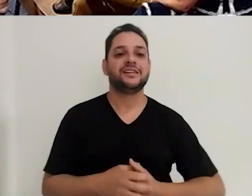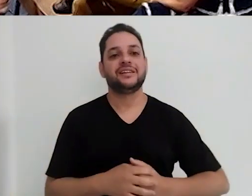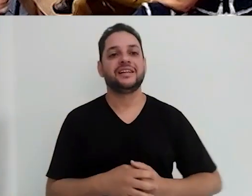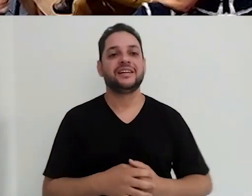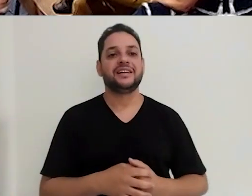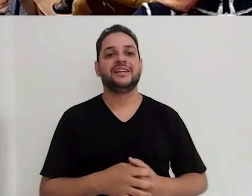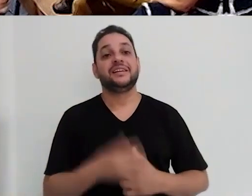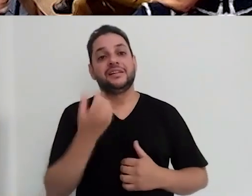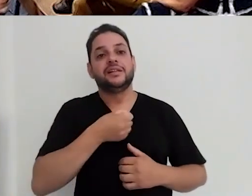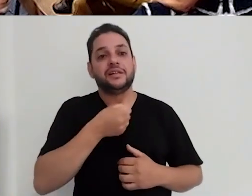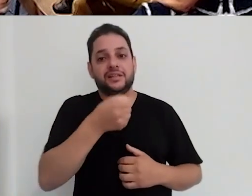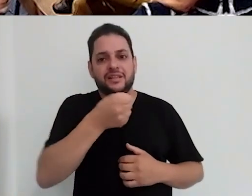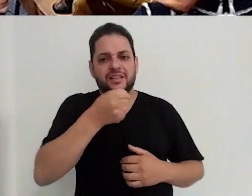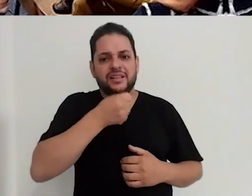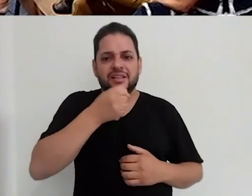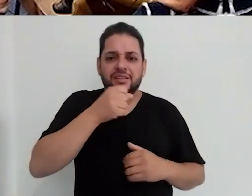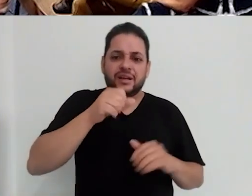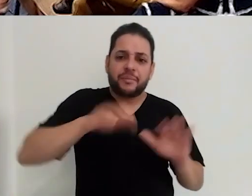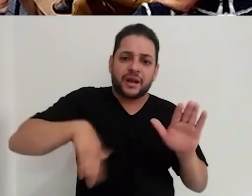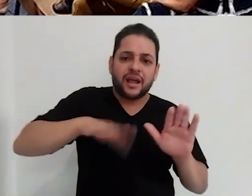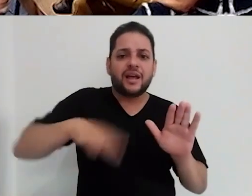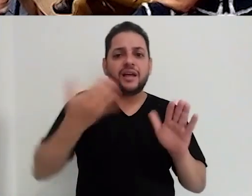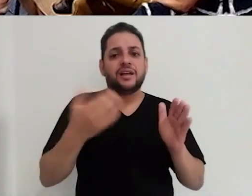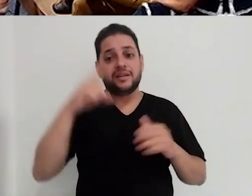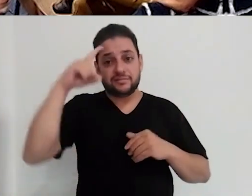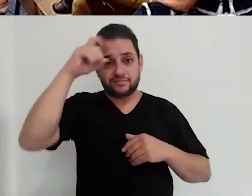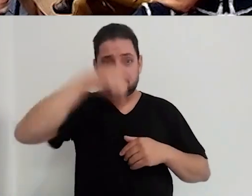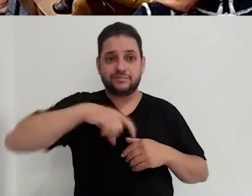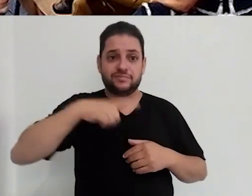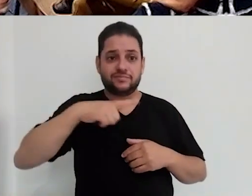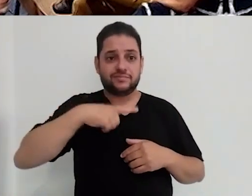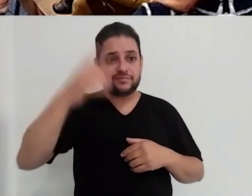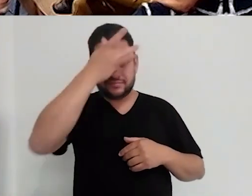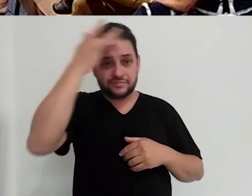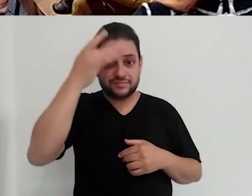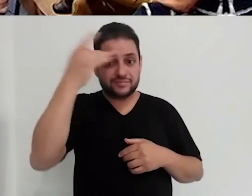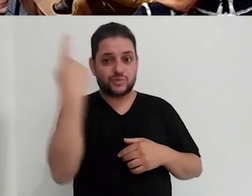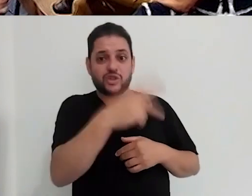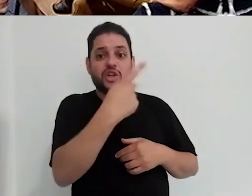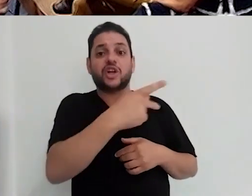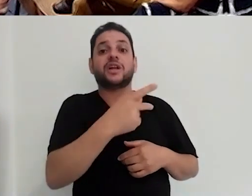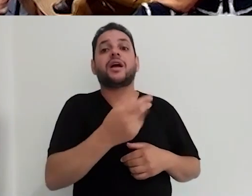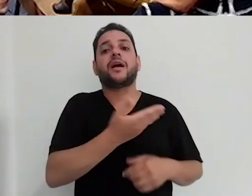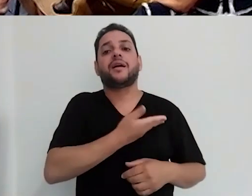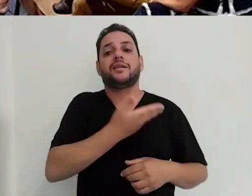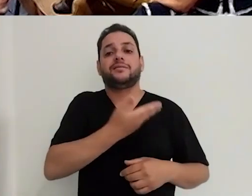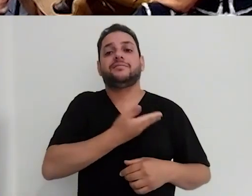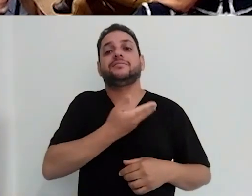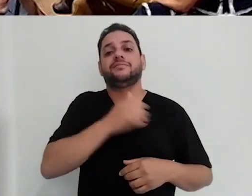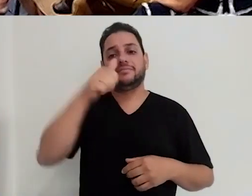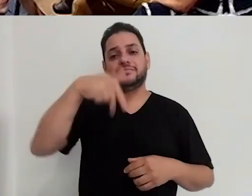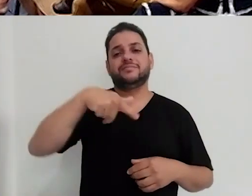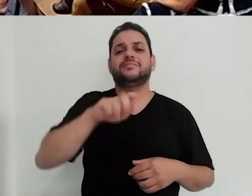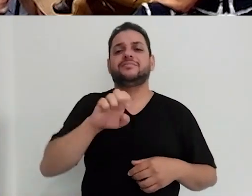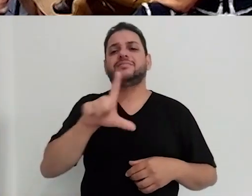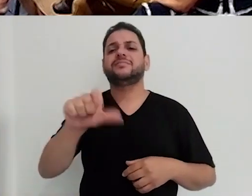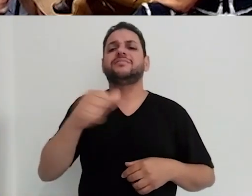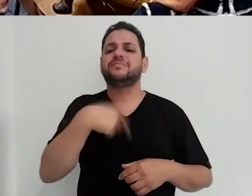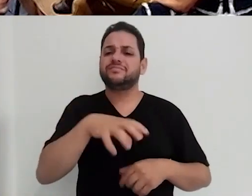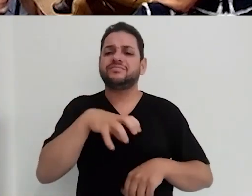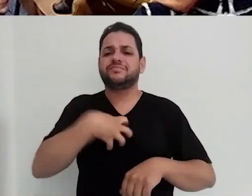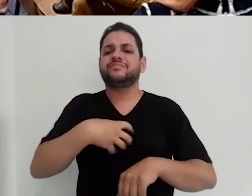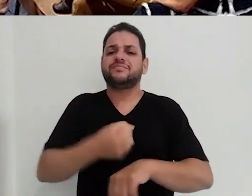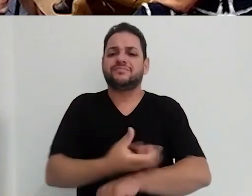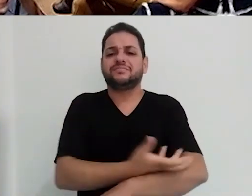do Praia que foram difíceis foram as entrevistas das pessoas que conheceram a Ângela e que ficavam muito emocionadas. A mais difícil foi